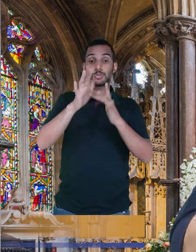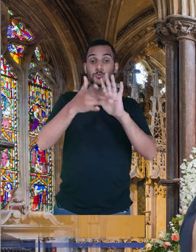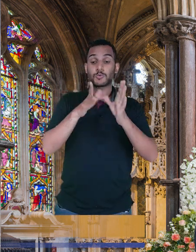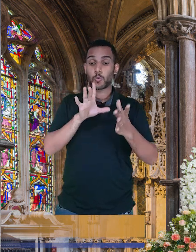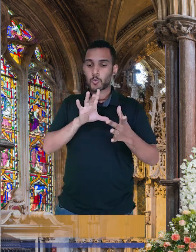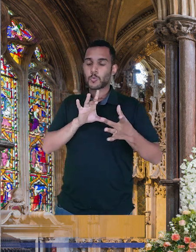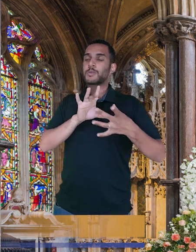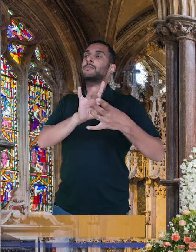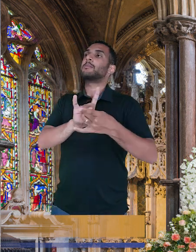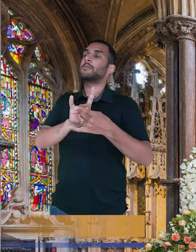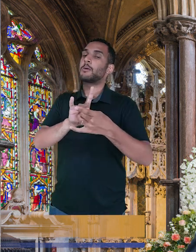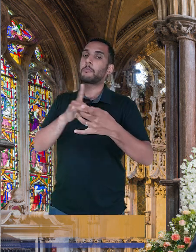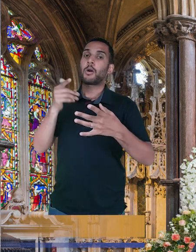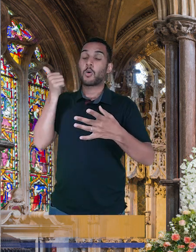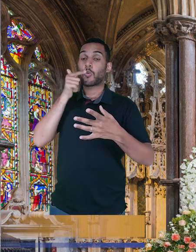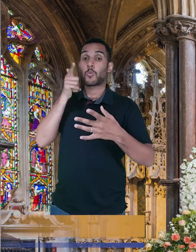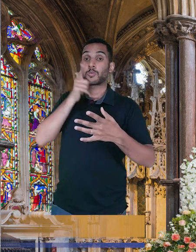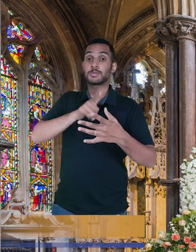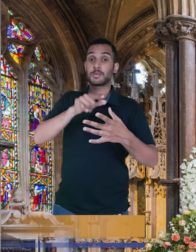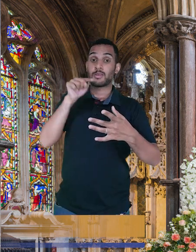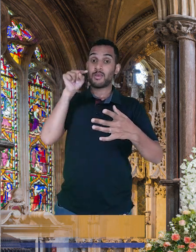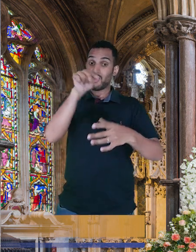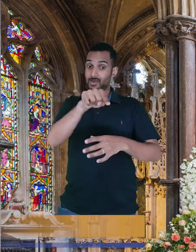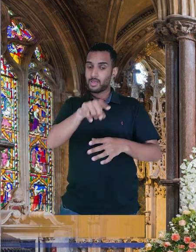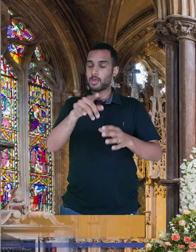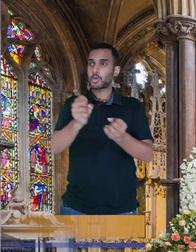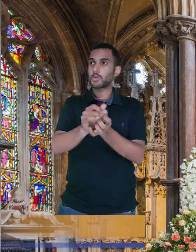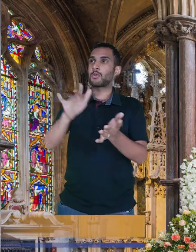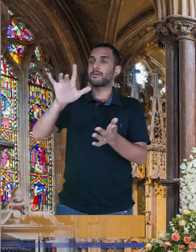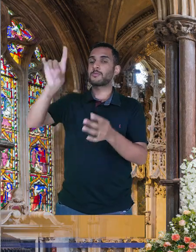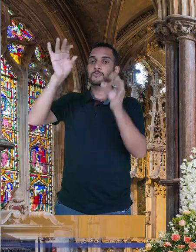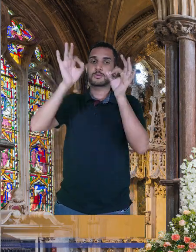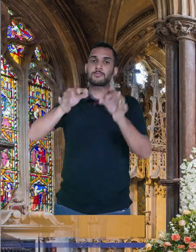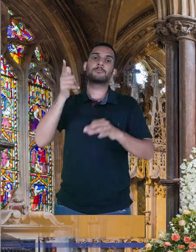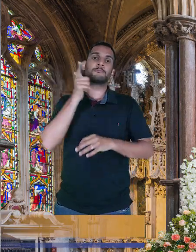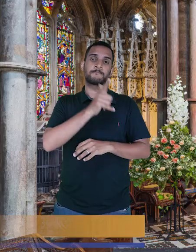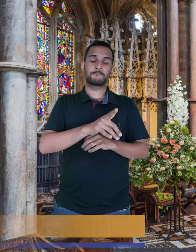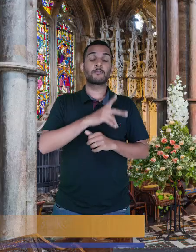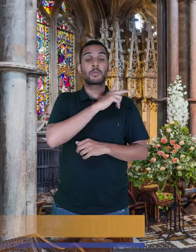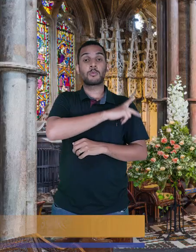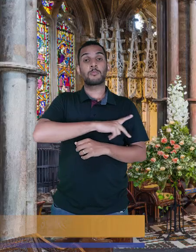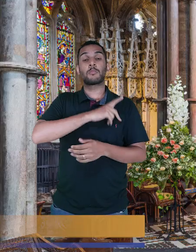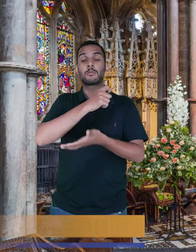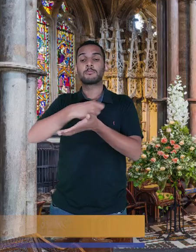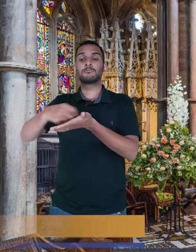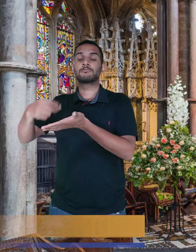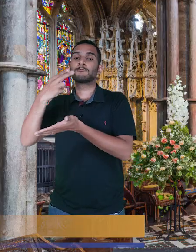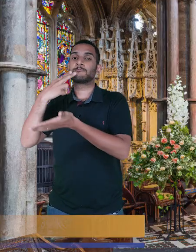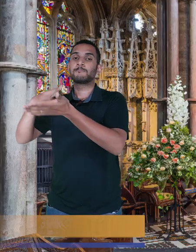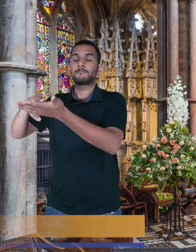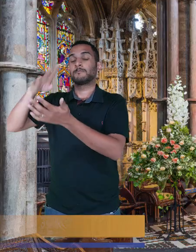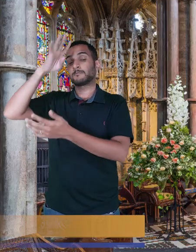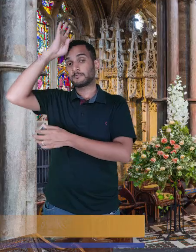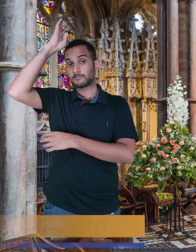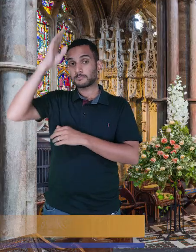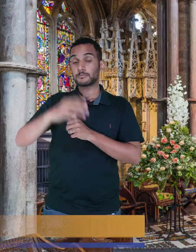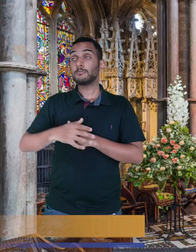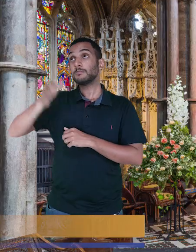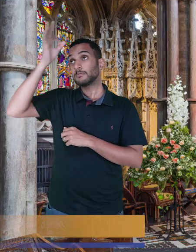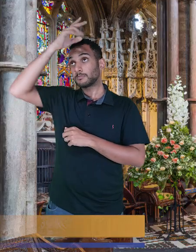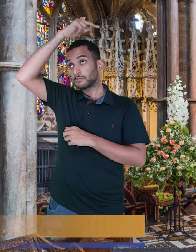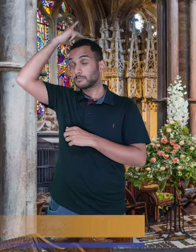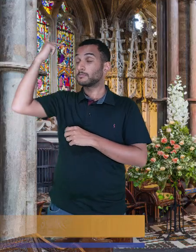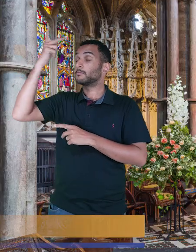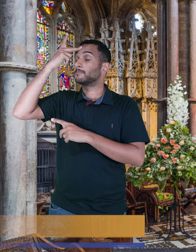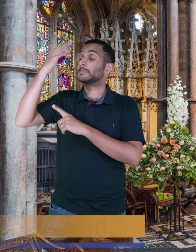é o único que pode dar glória a Deus de modo perfeito e pleno. São Paulo escreve aos Romanos: